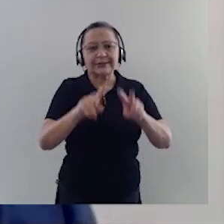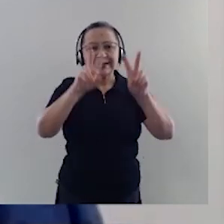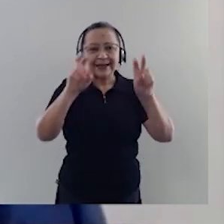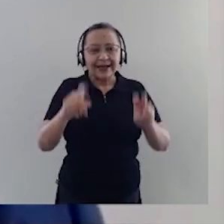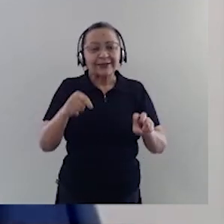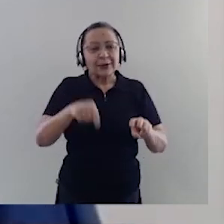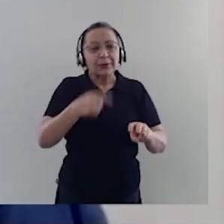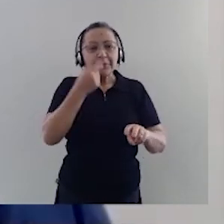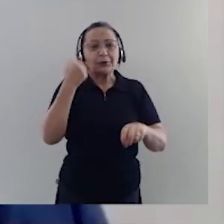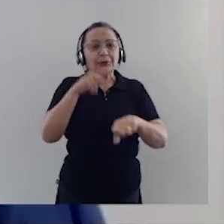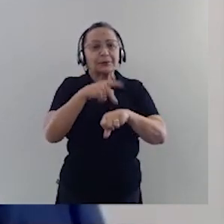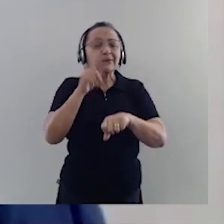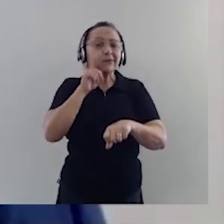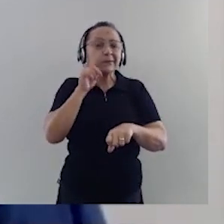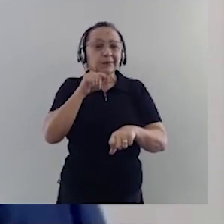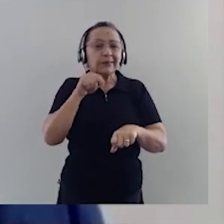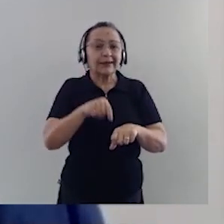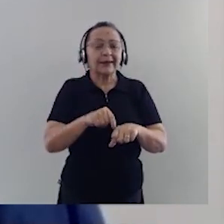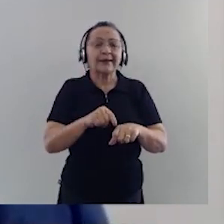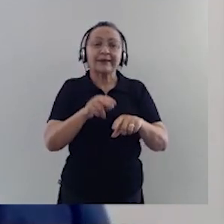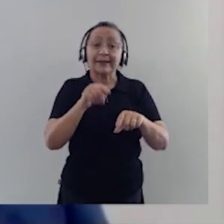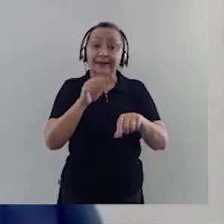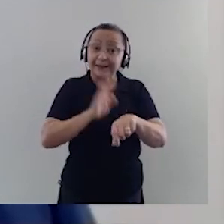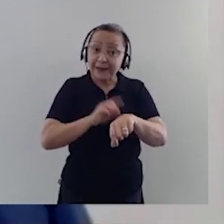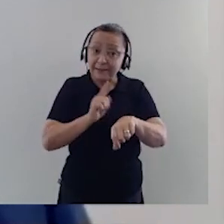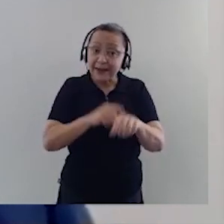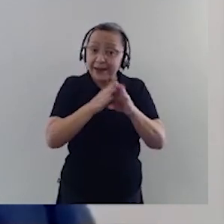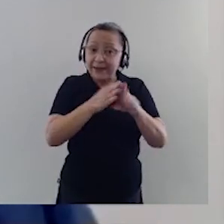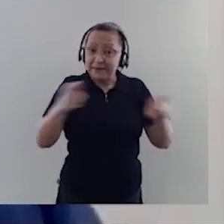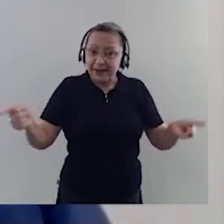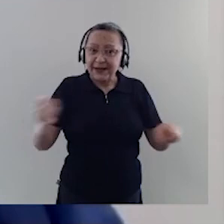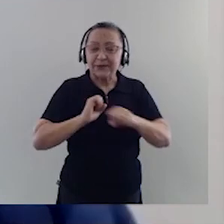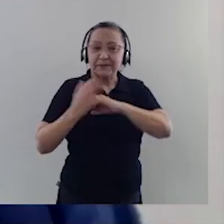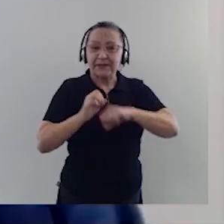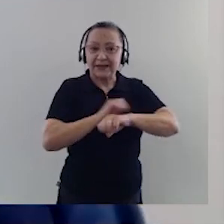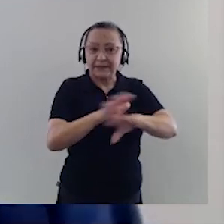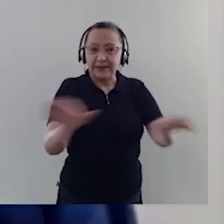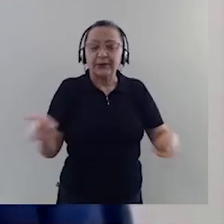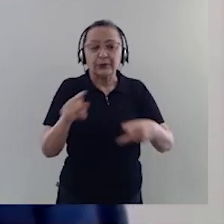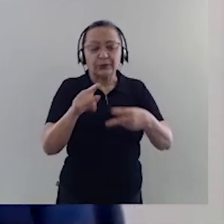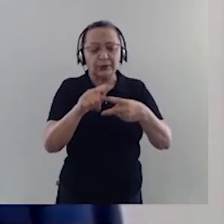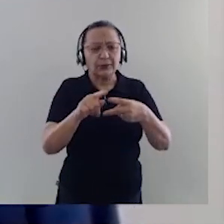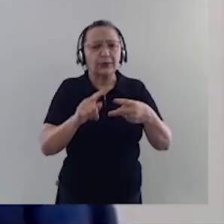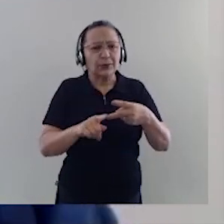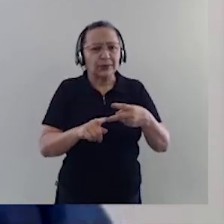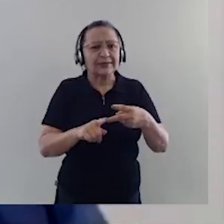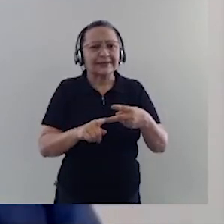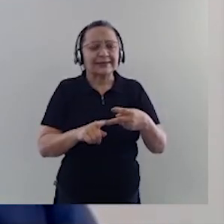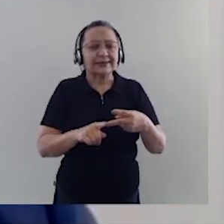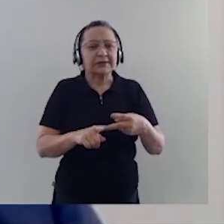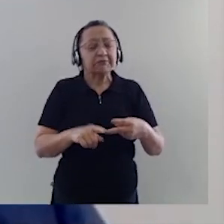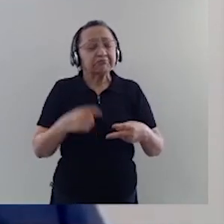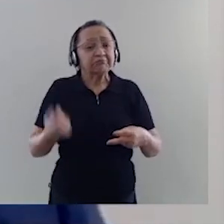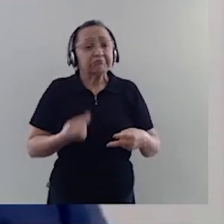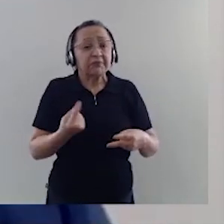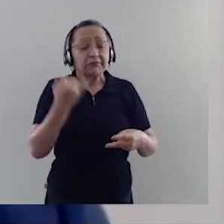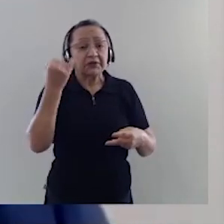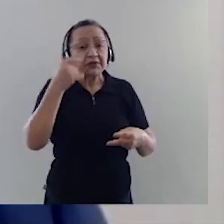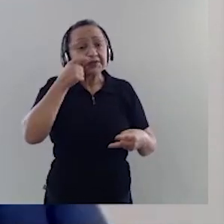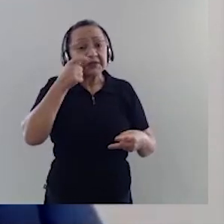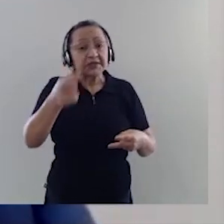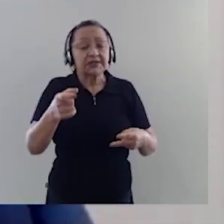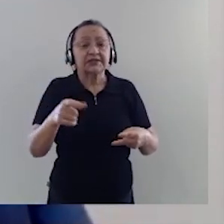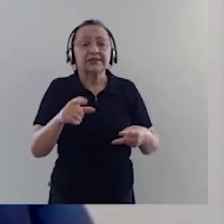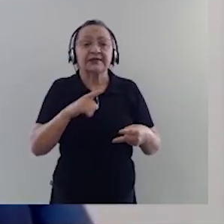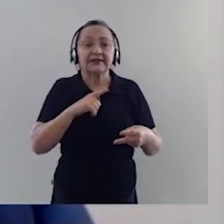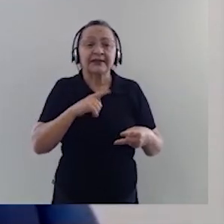agora recentes, em decorrência da pandemia, 2 ações class actions, né, que eles chamam, muito interessantes.